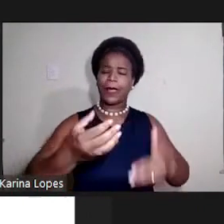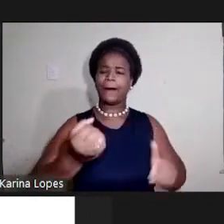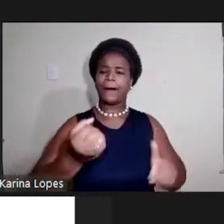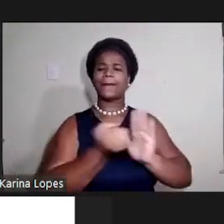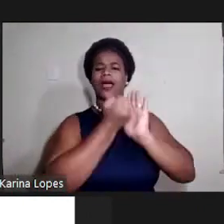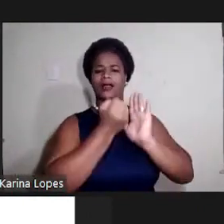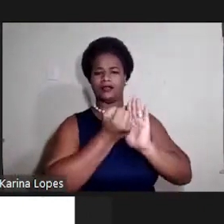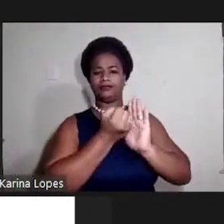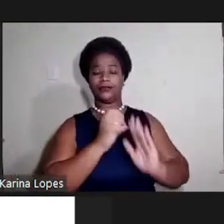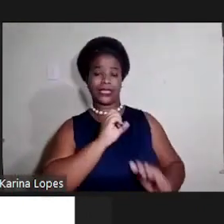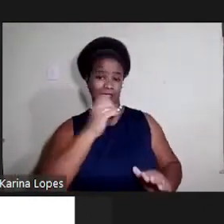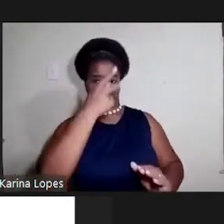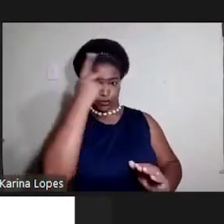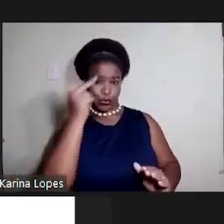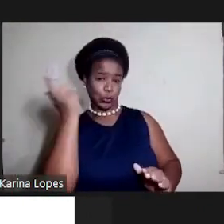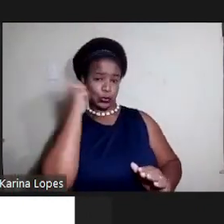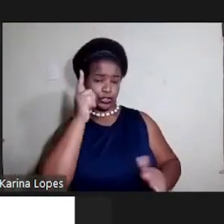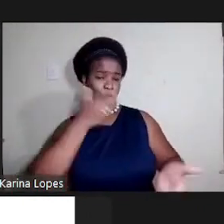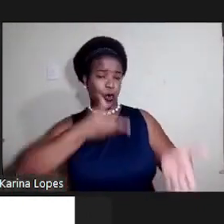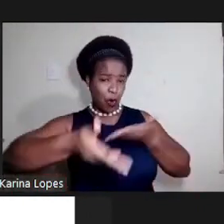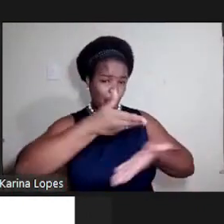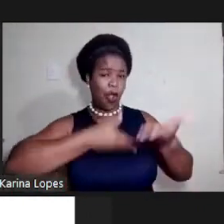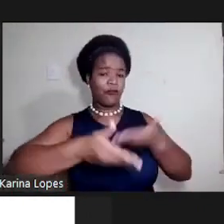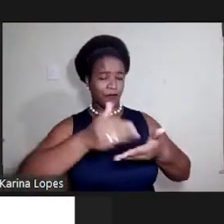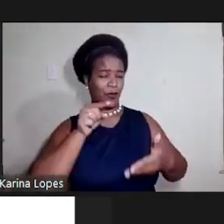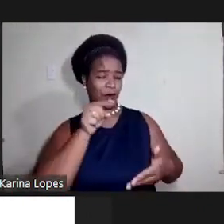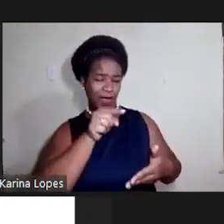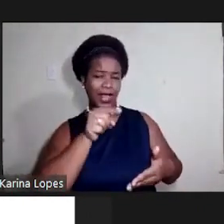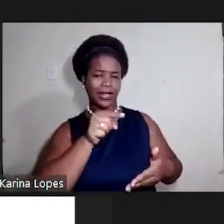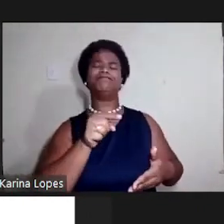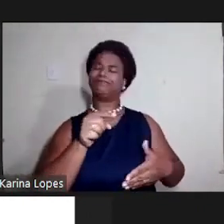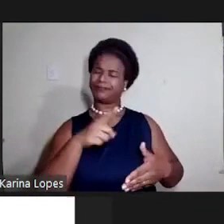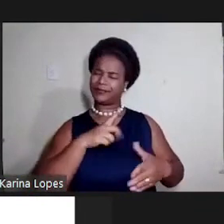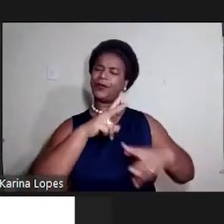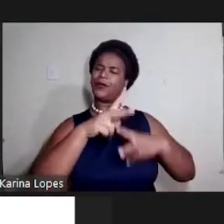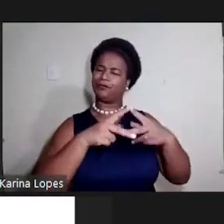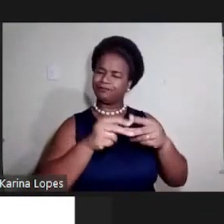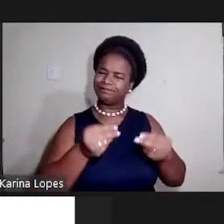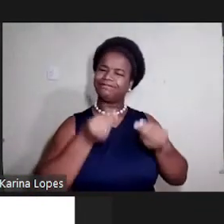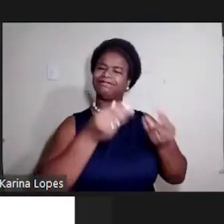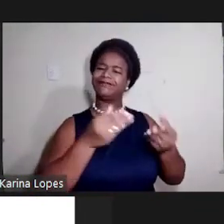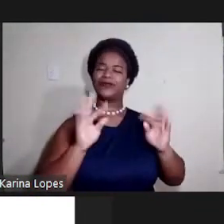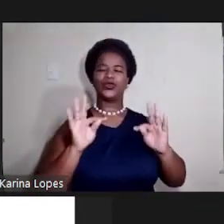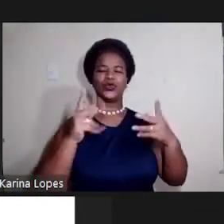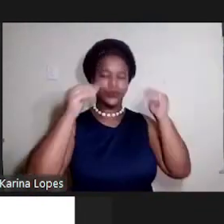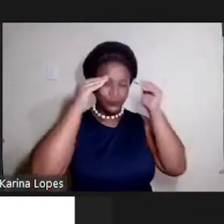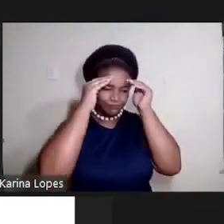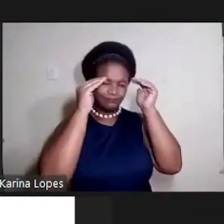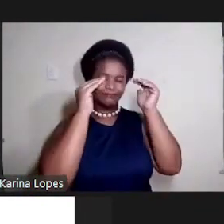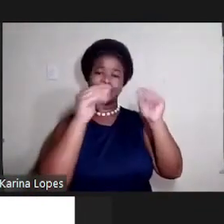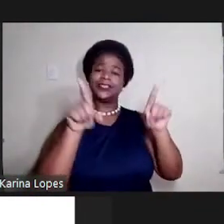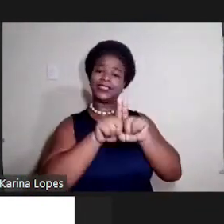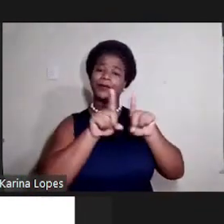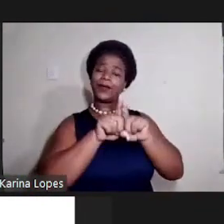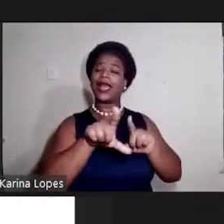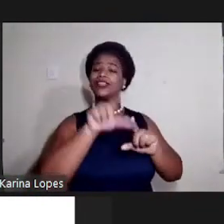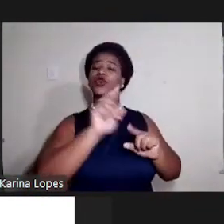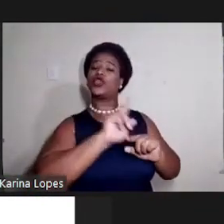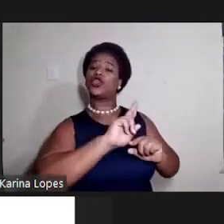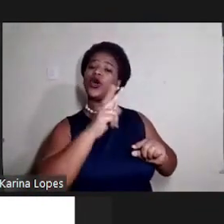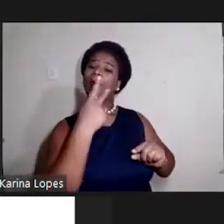o prazer de conviver, por isso merece todo o nosso reconhecimento e a consequente escolha de seu nome para a medalha